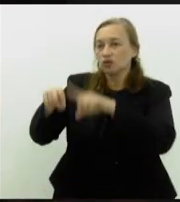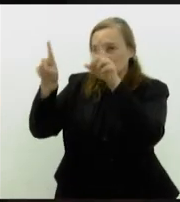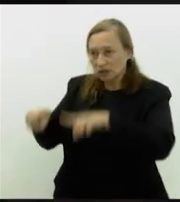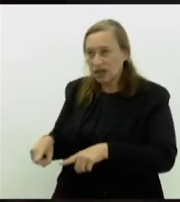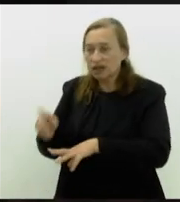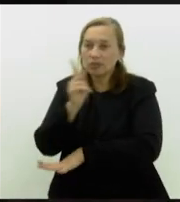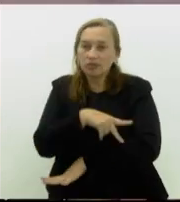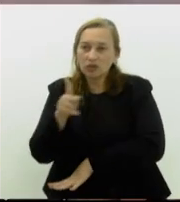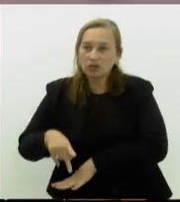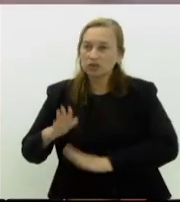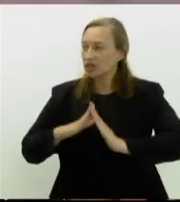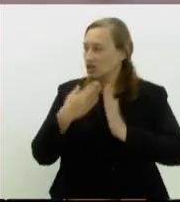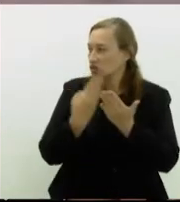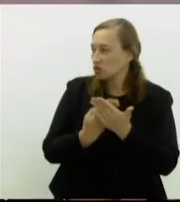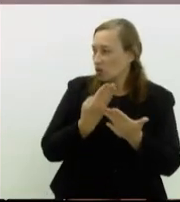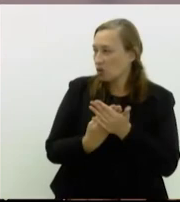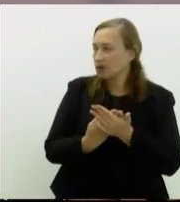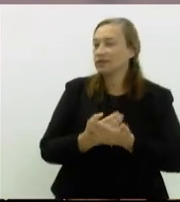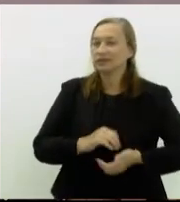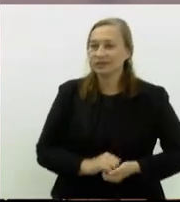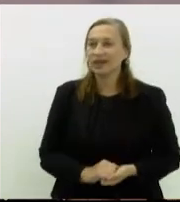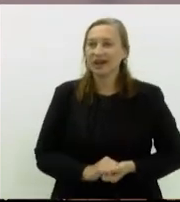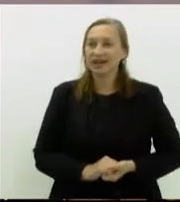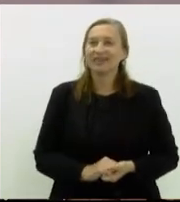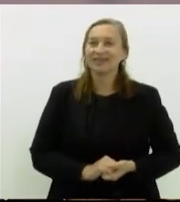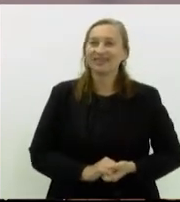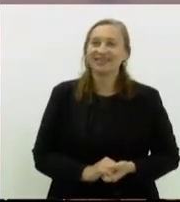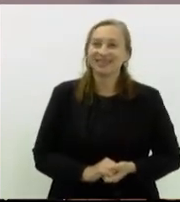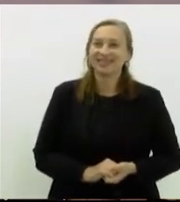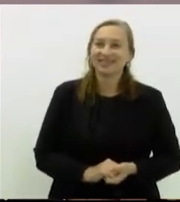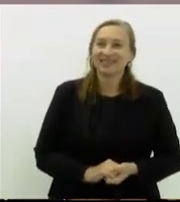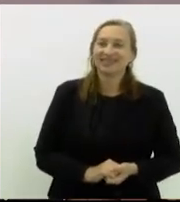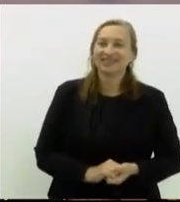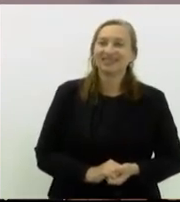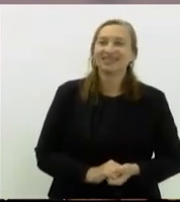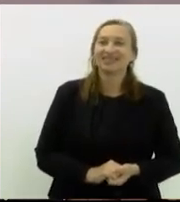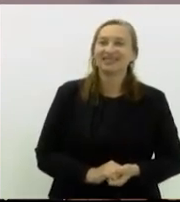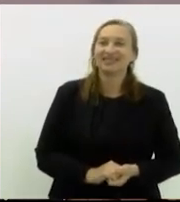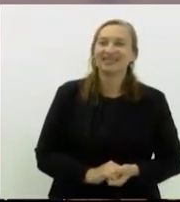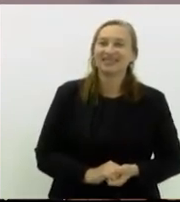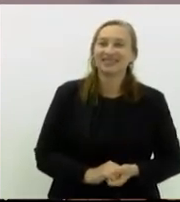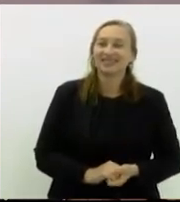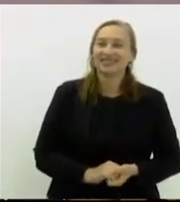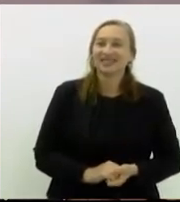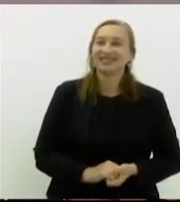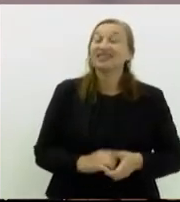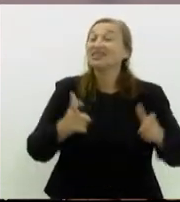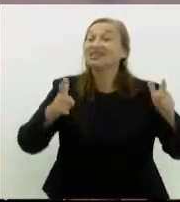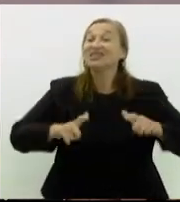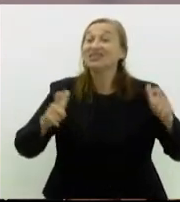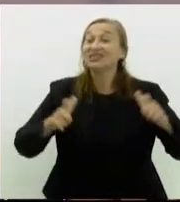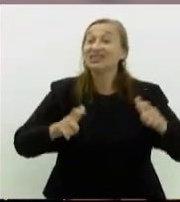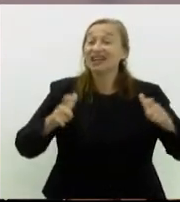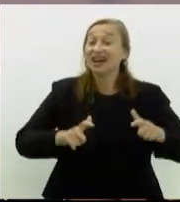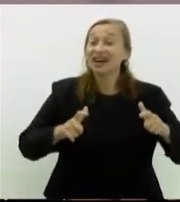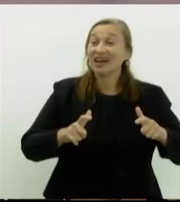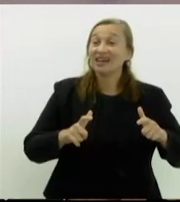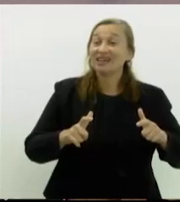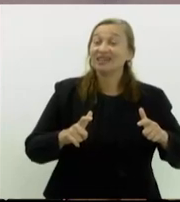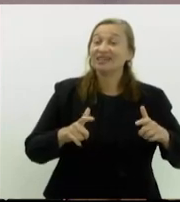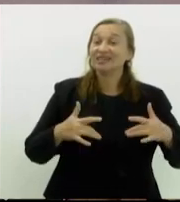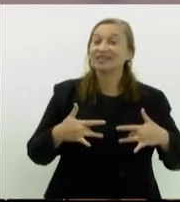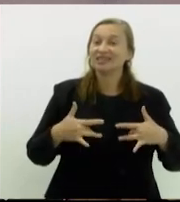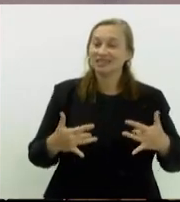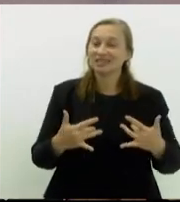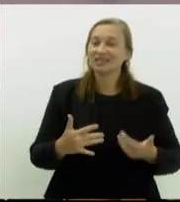da escola. É uma honra estar aqui recebendo vocês nesse espaço. Espaço legislativo, que é a